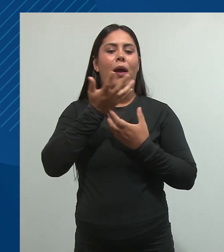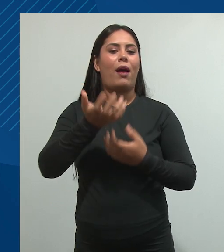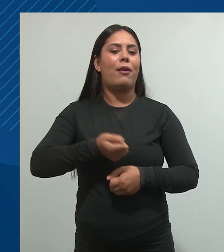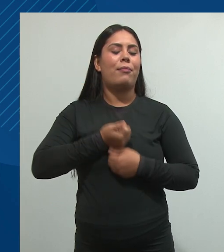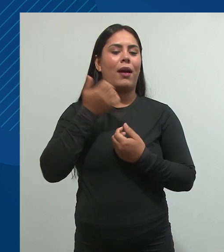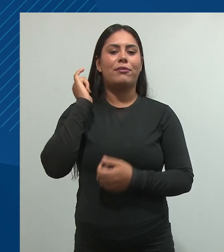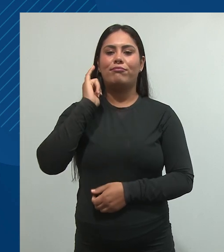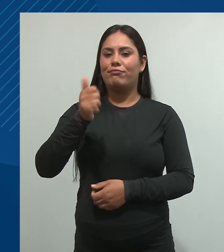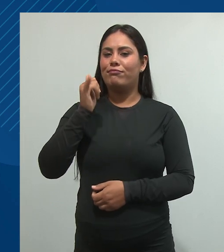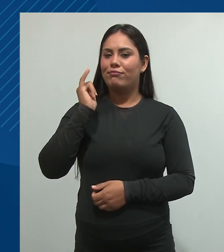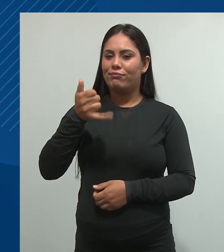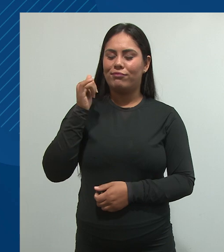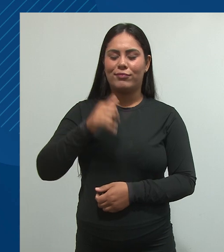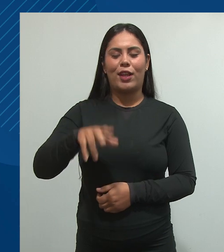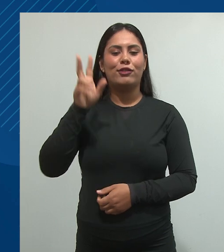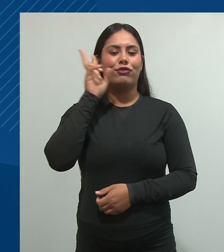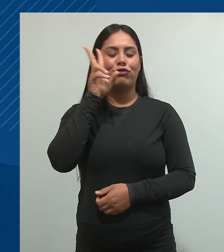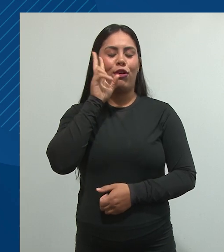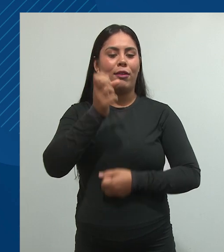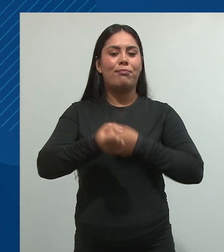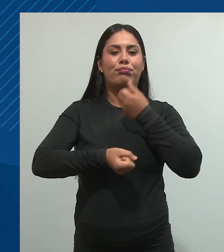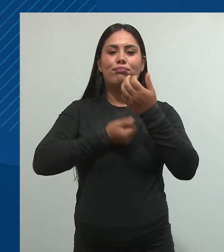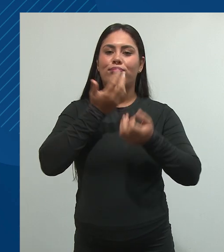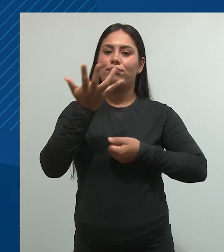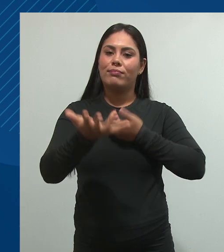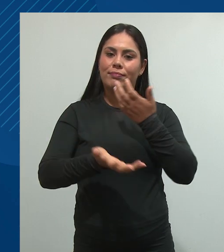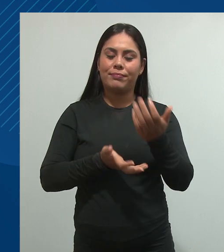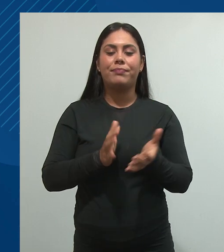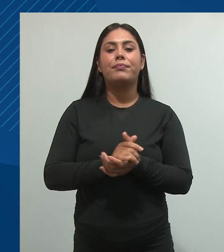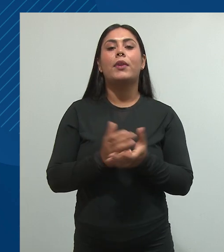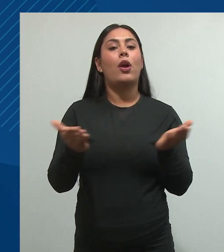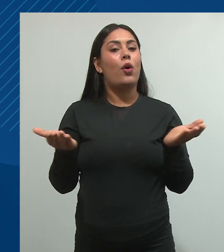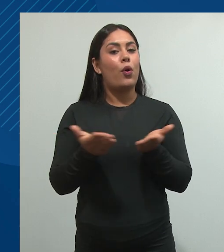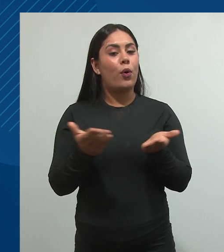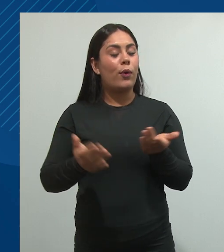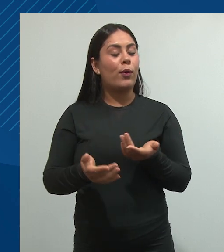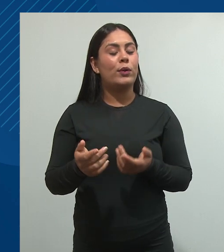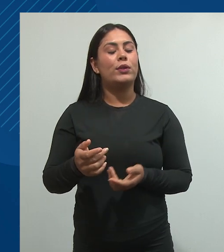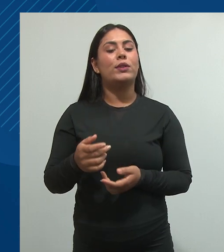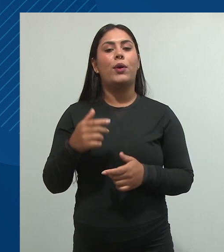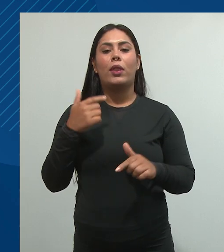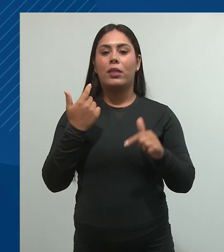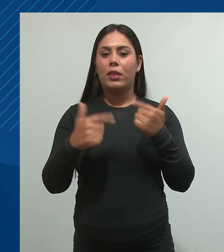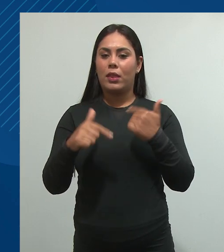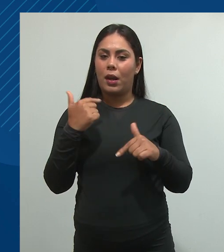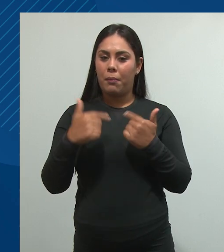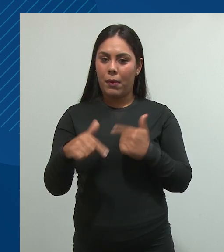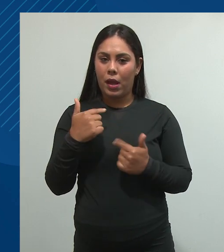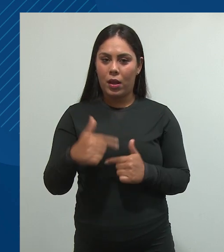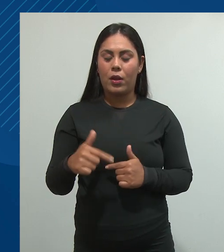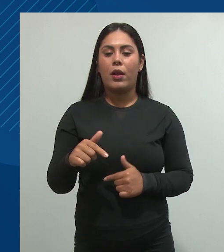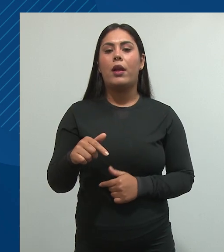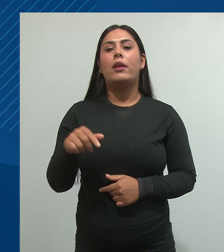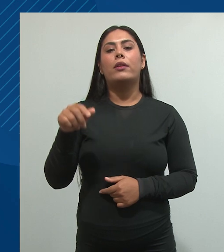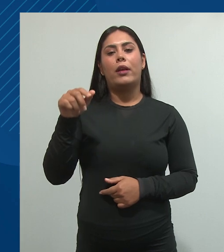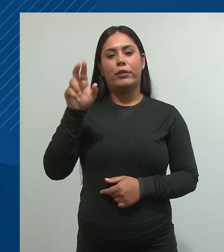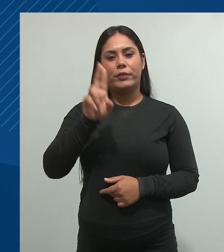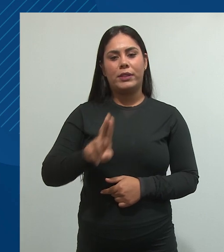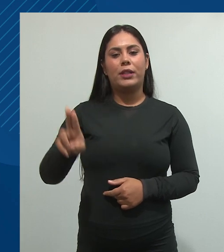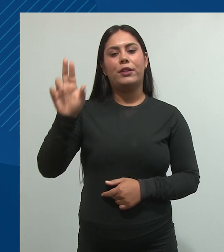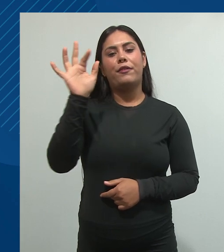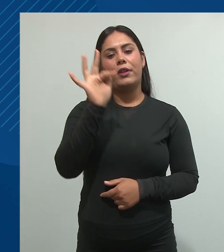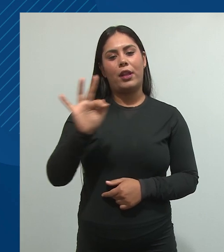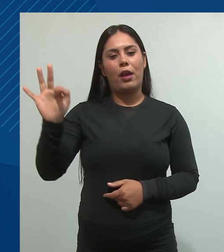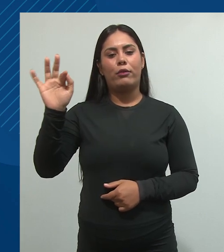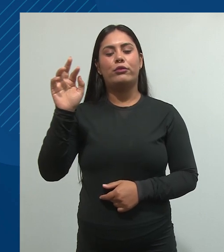história. Eu passo minha vida contando história. Hoje eu trabalho na Universidade Federal de Rondônia,